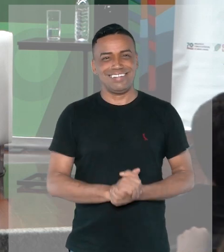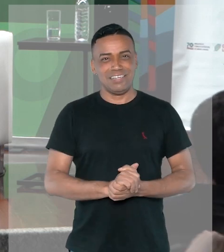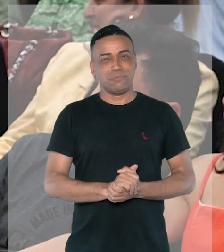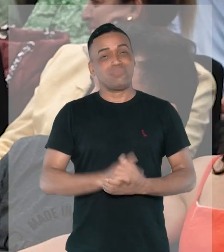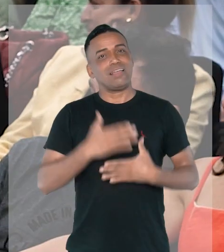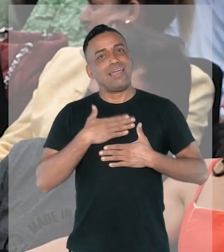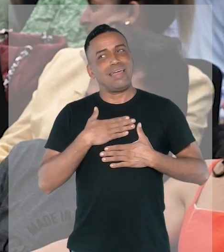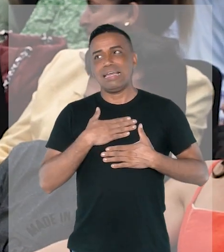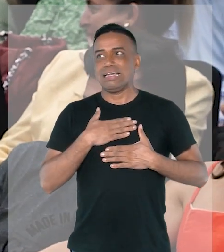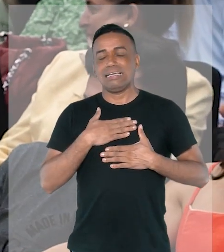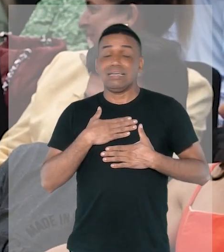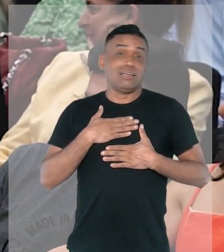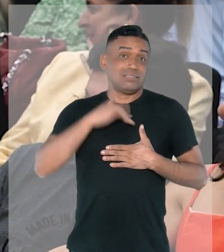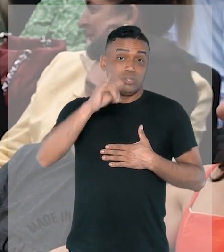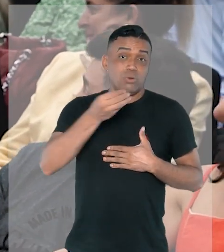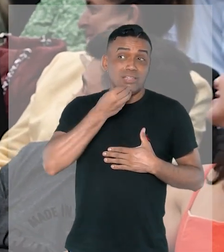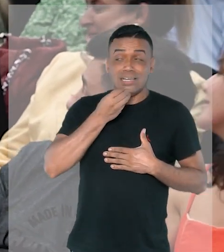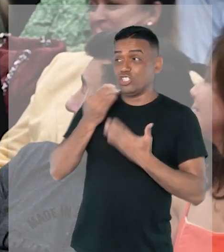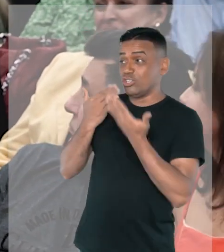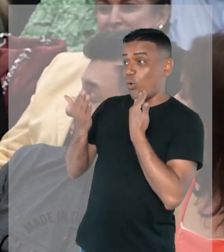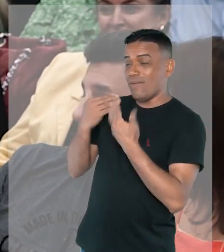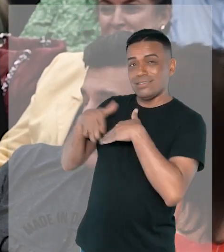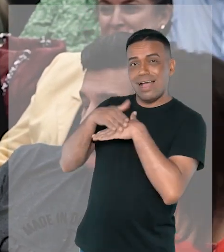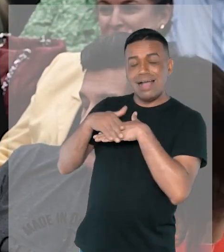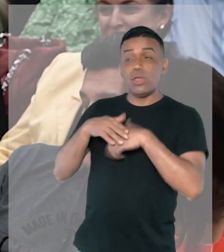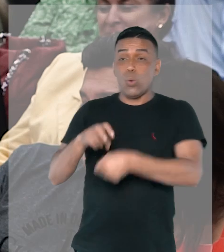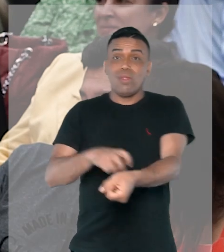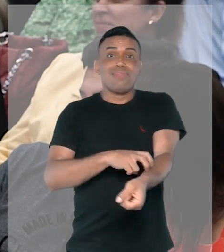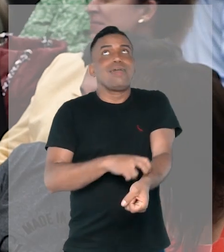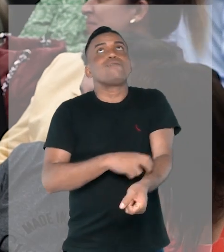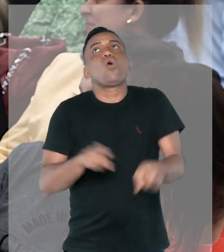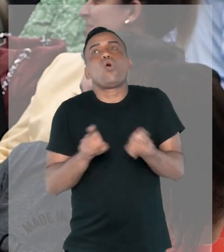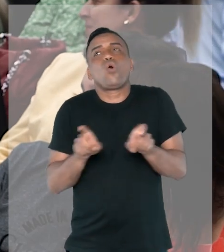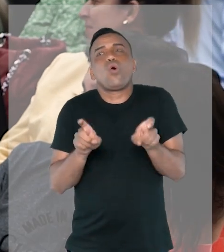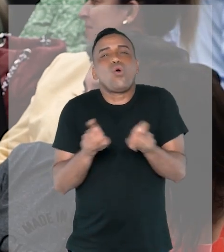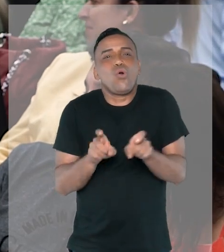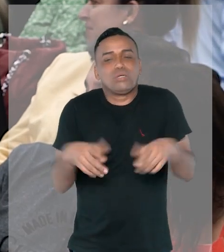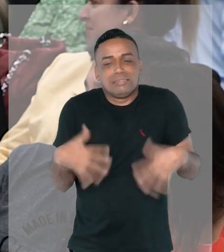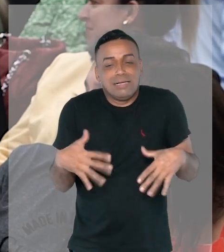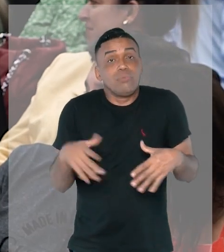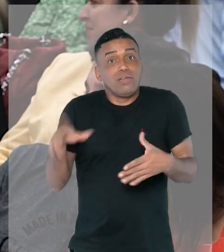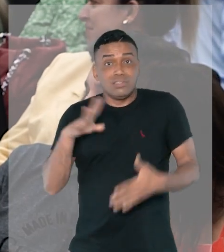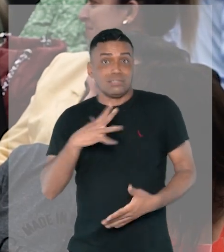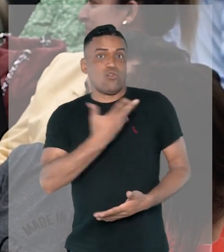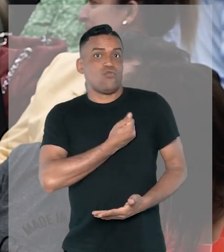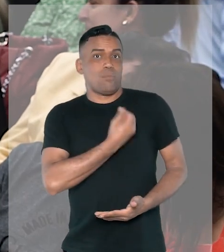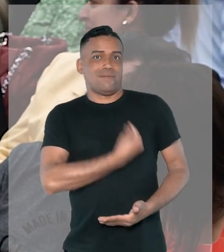microfone. Eu não sabia se eu ia ter a oportunidade de falar com você, estou até um pouco nervoso, porque você salvou minha vida.